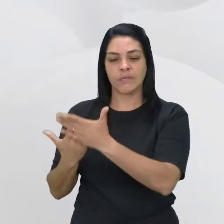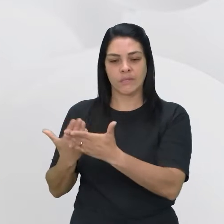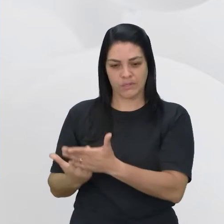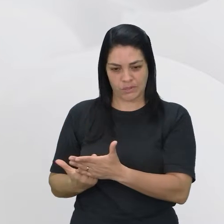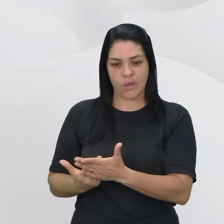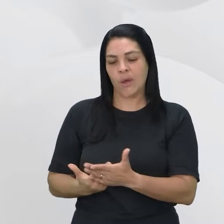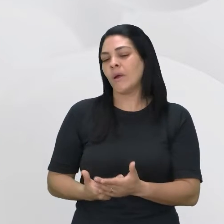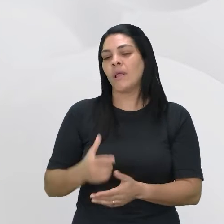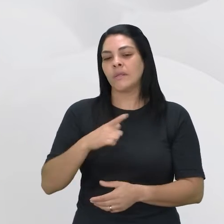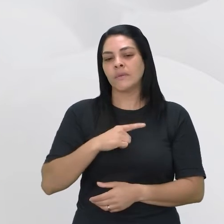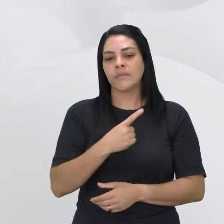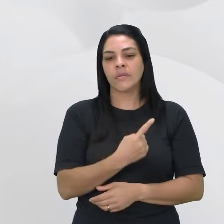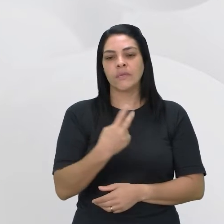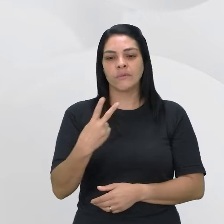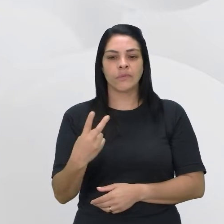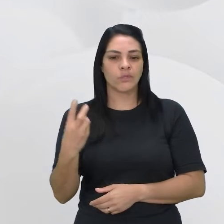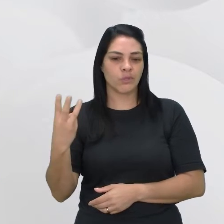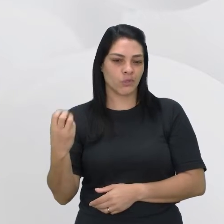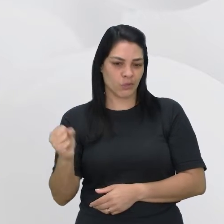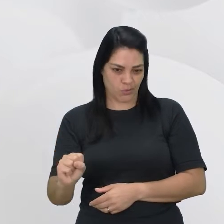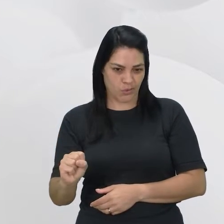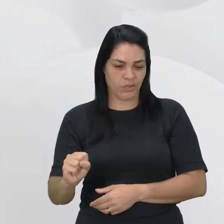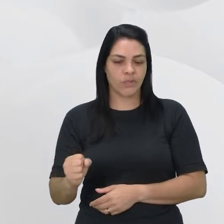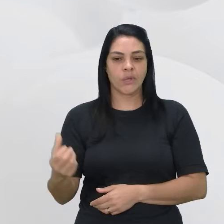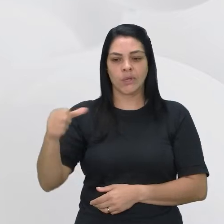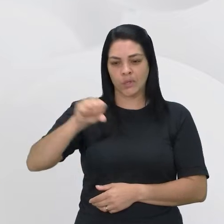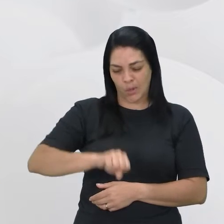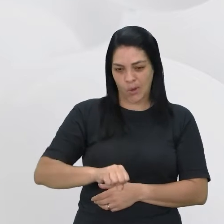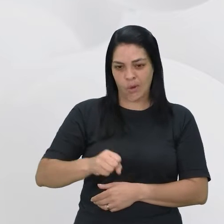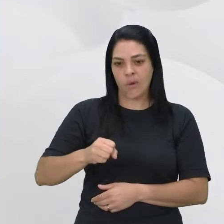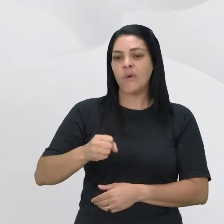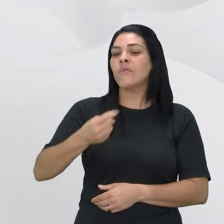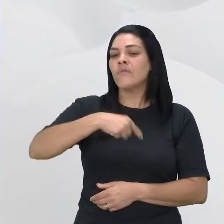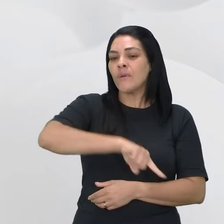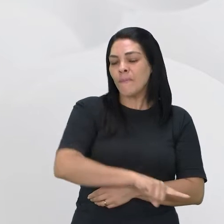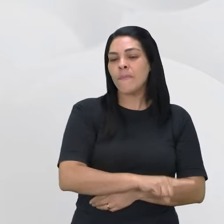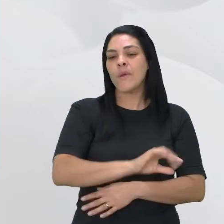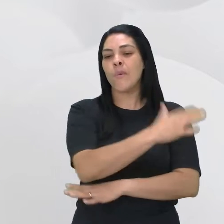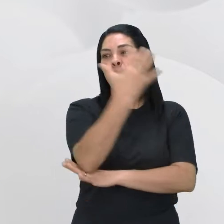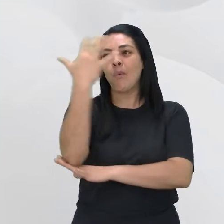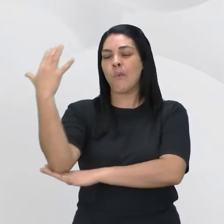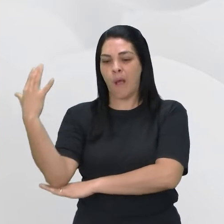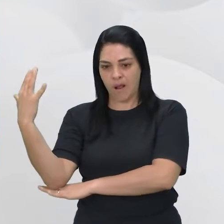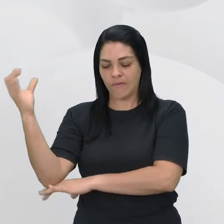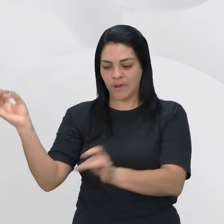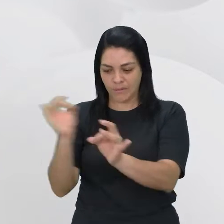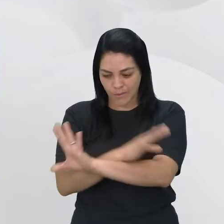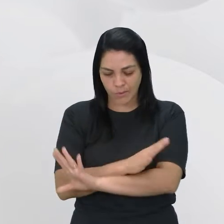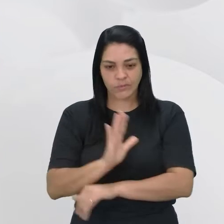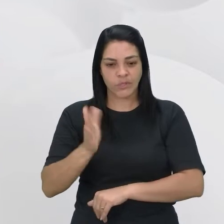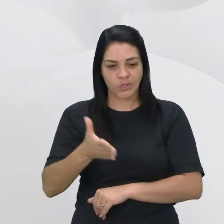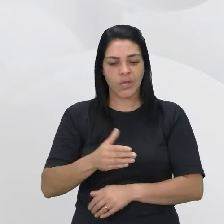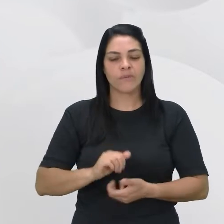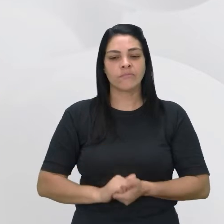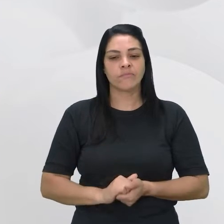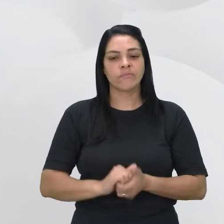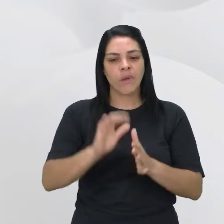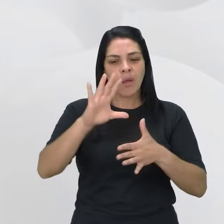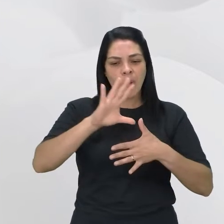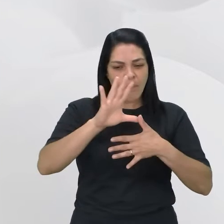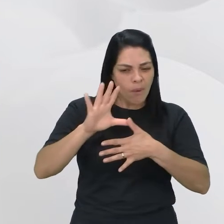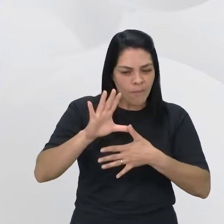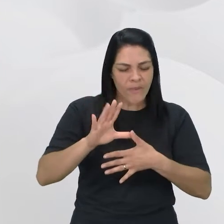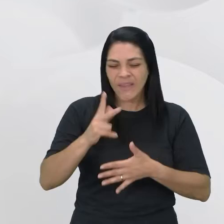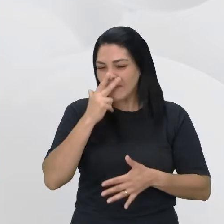128 espécies, né, mais de 9.000 árvores plantadas. E aí, deixa eu ver aqui onde está o nosso mapinha. Eu acho que a gente